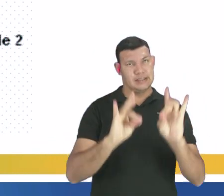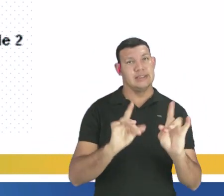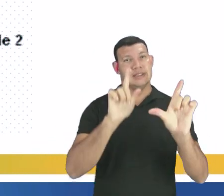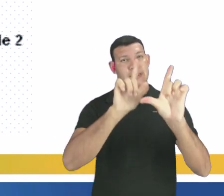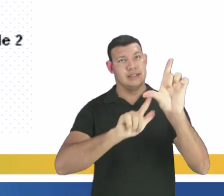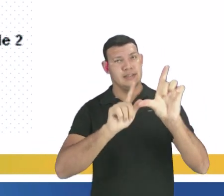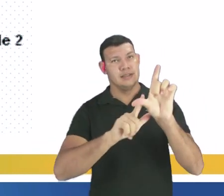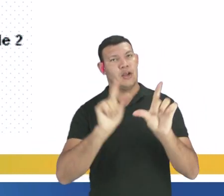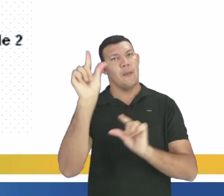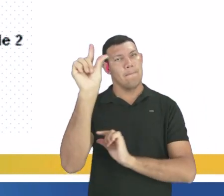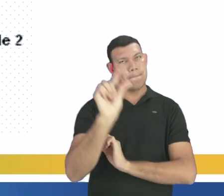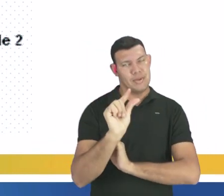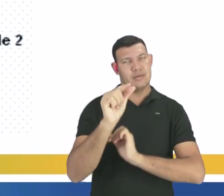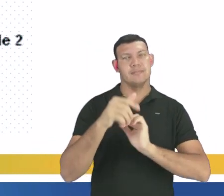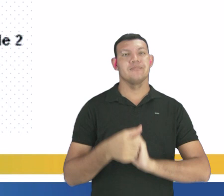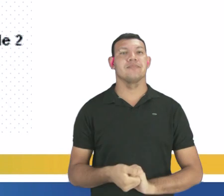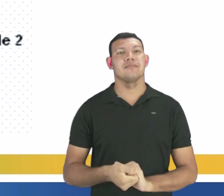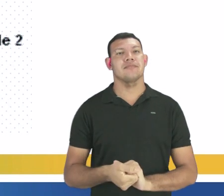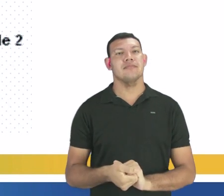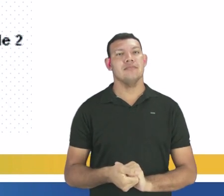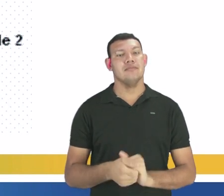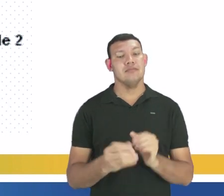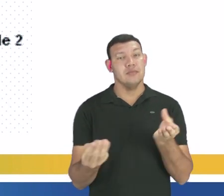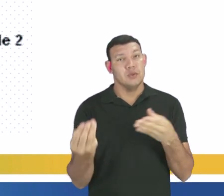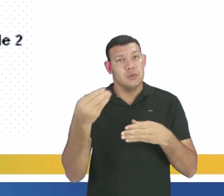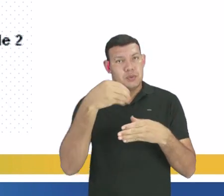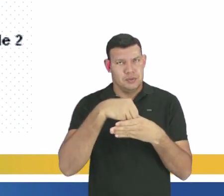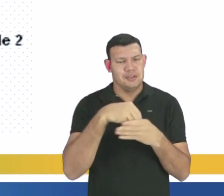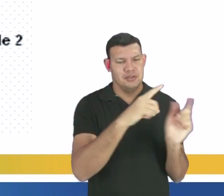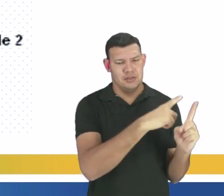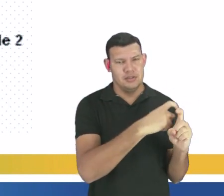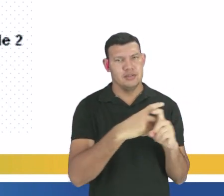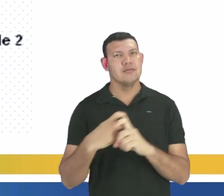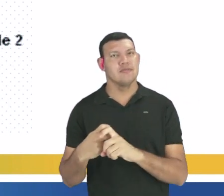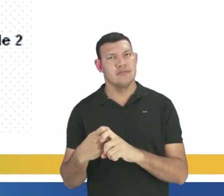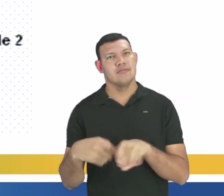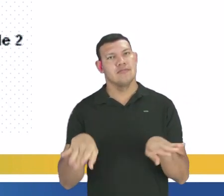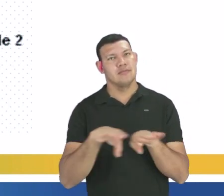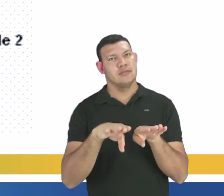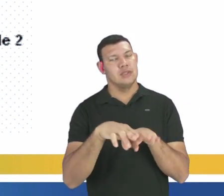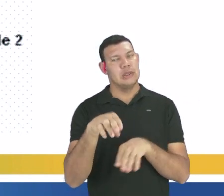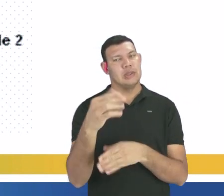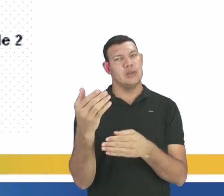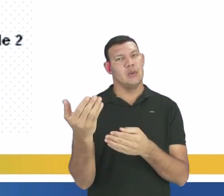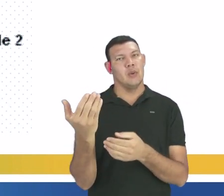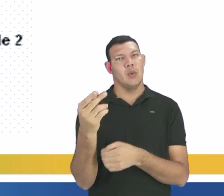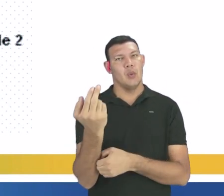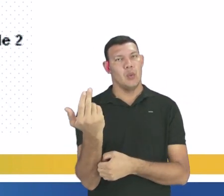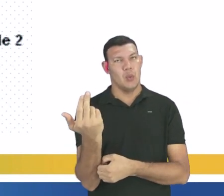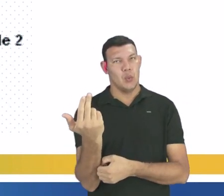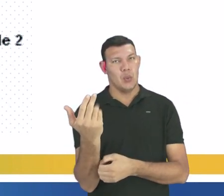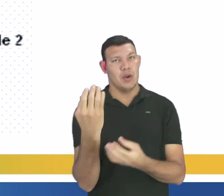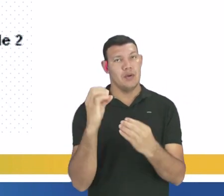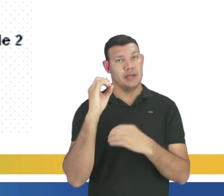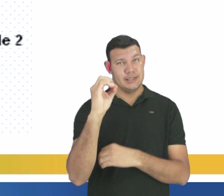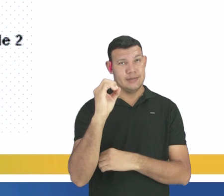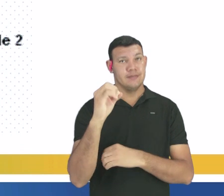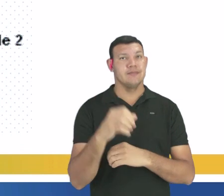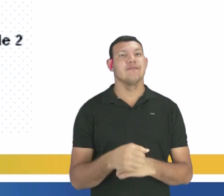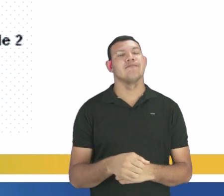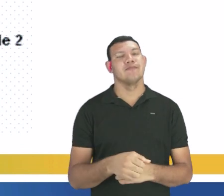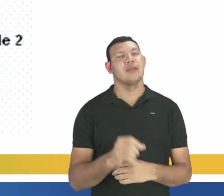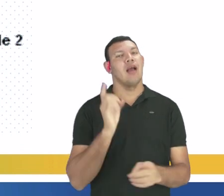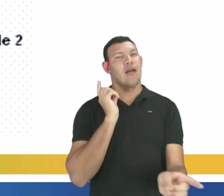a menor variável que você estiver dentro do polinômio, e igualar a 0. Com isso, você encontrará uma